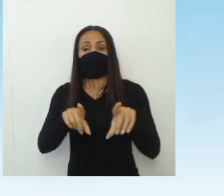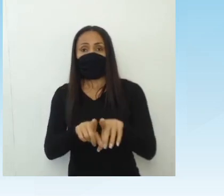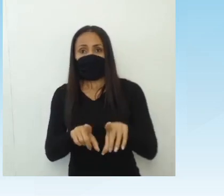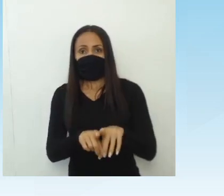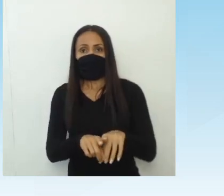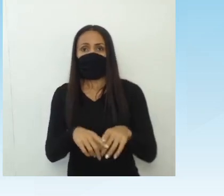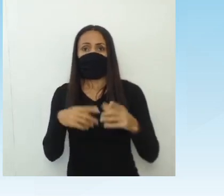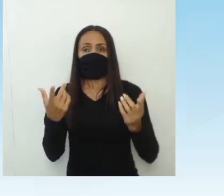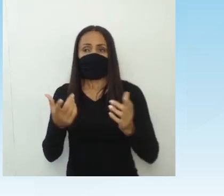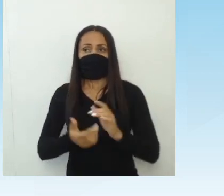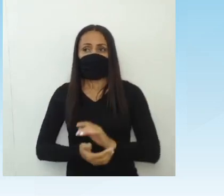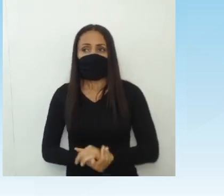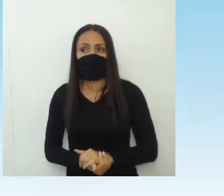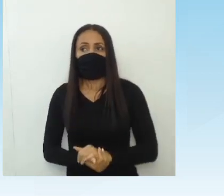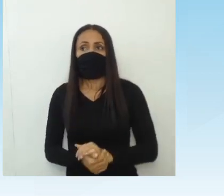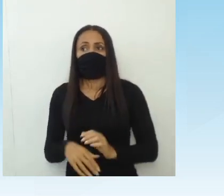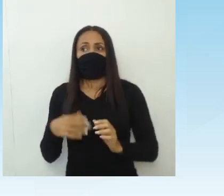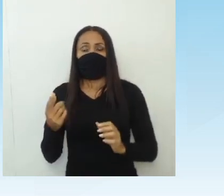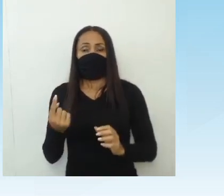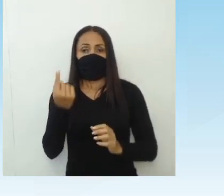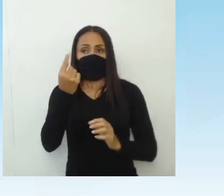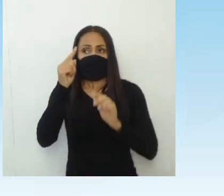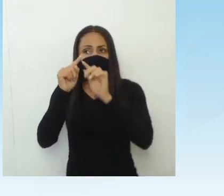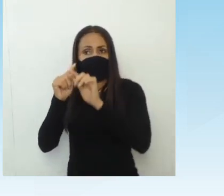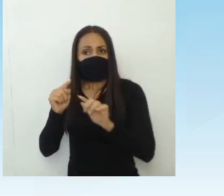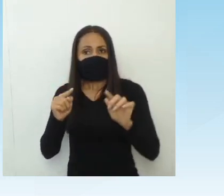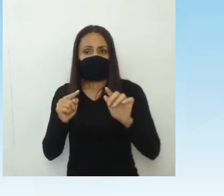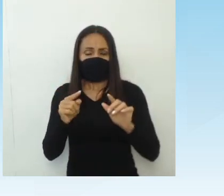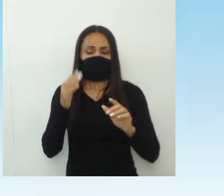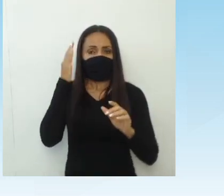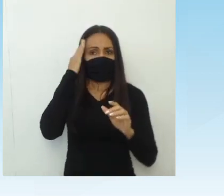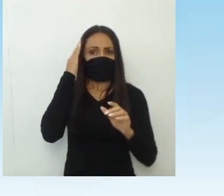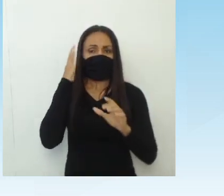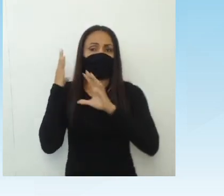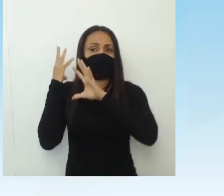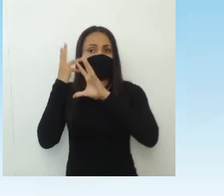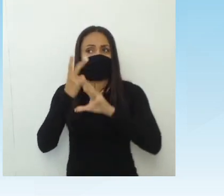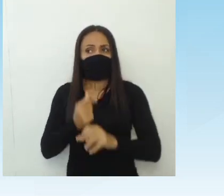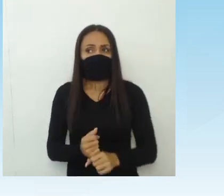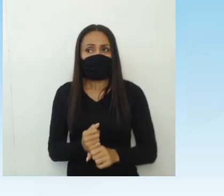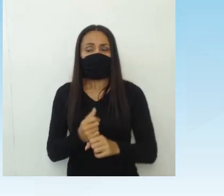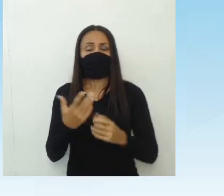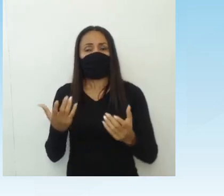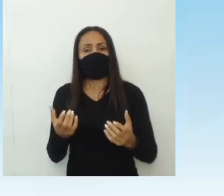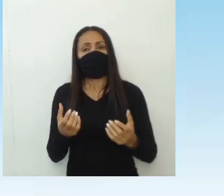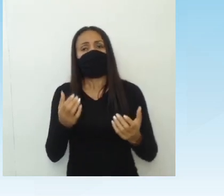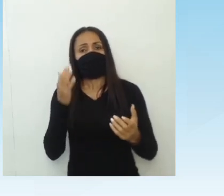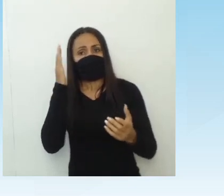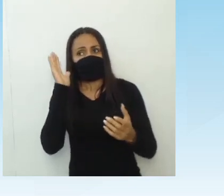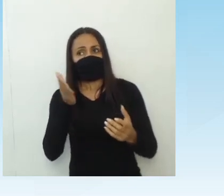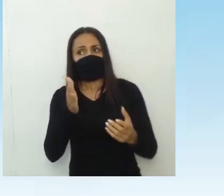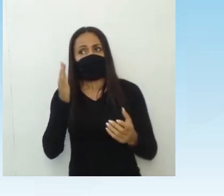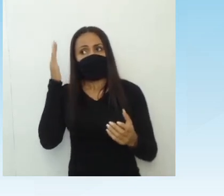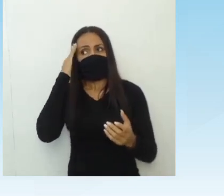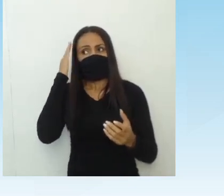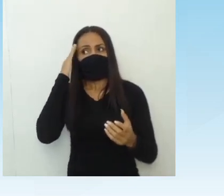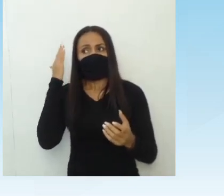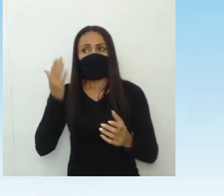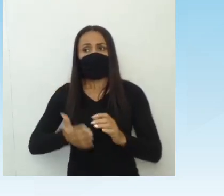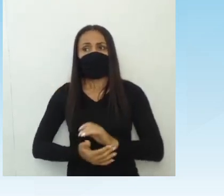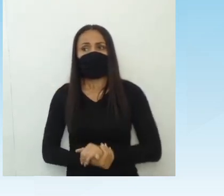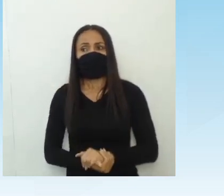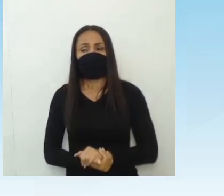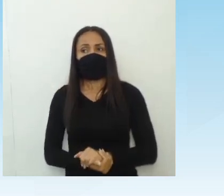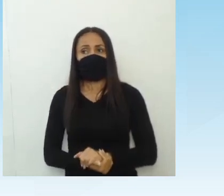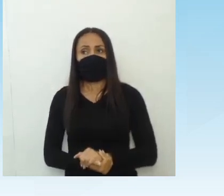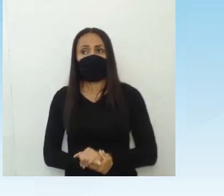direita para a esquerda, formamos uma classe. Fechou? Revisão de ordem e classe, você já entendeu? Vamos partir agora para